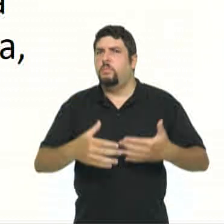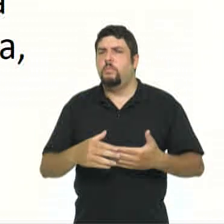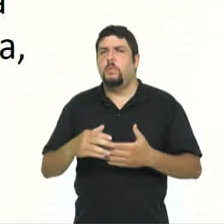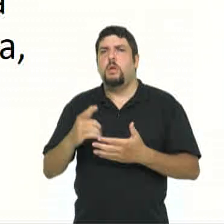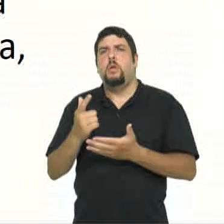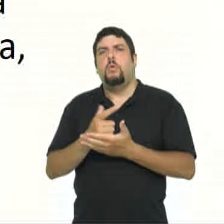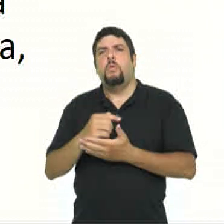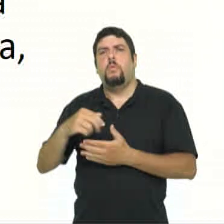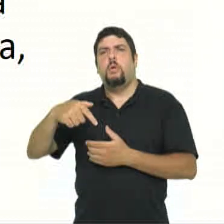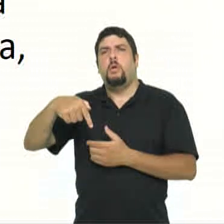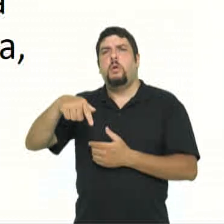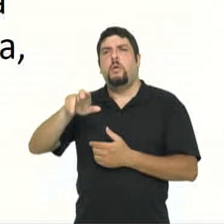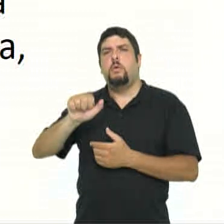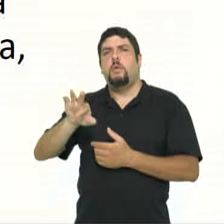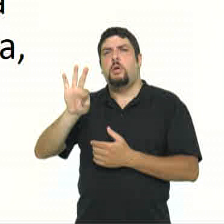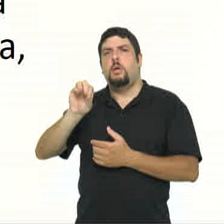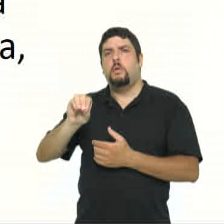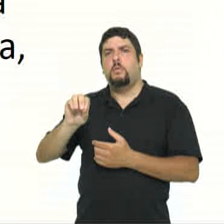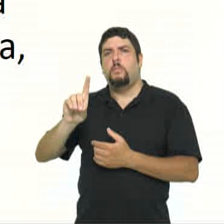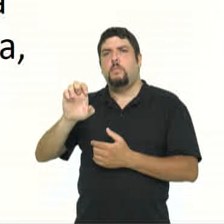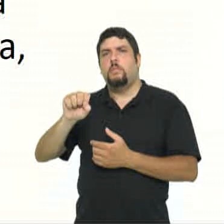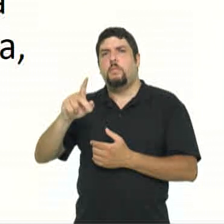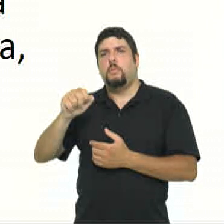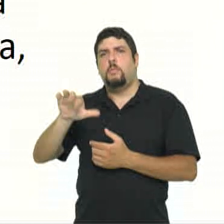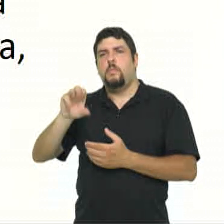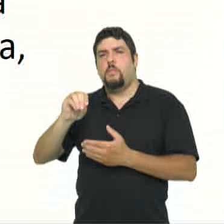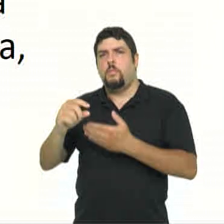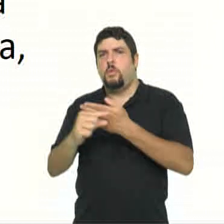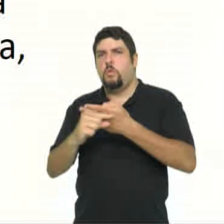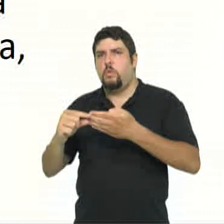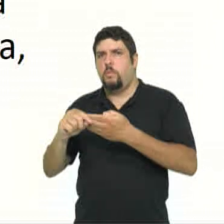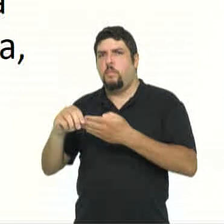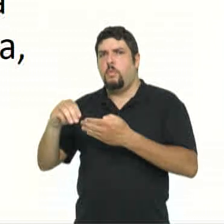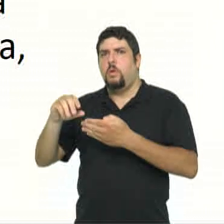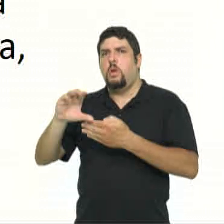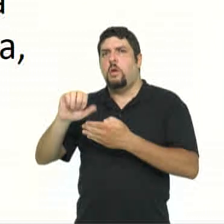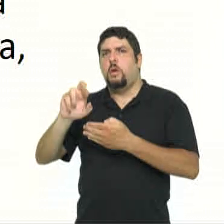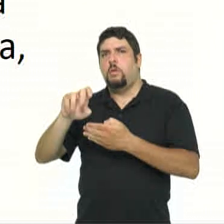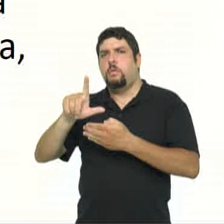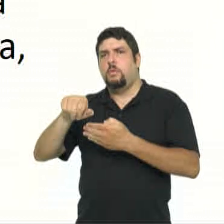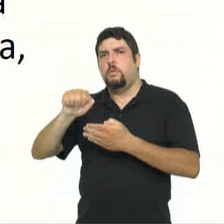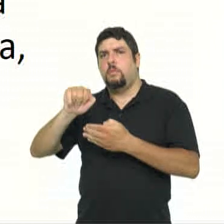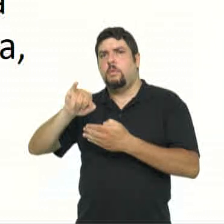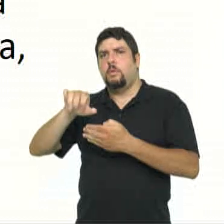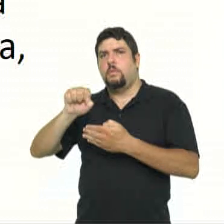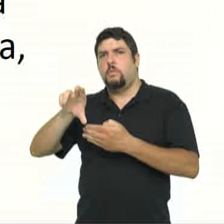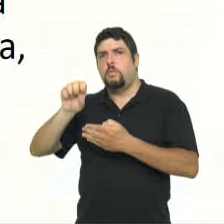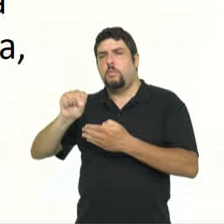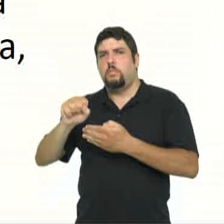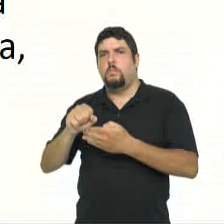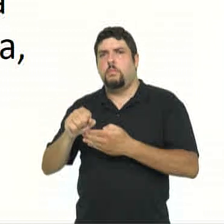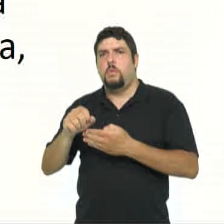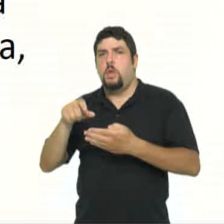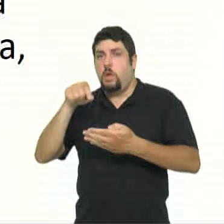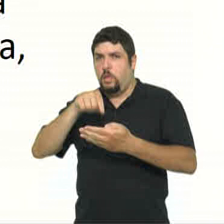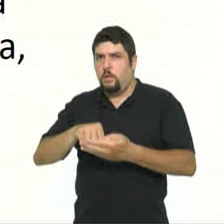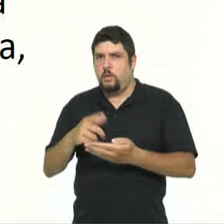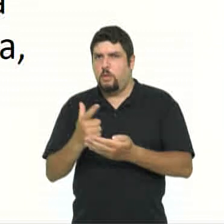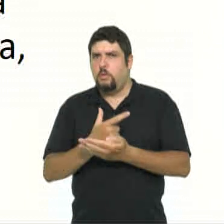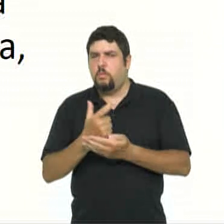Carolina Maria de Jesus, o qual ilustra o triste cotidiano que uma família em condição